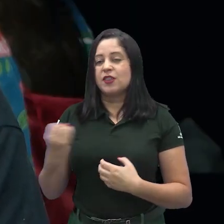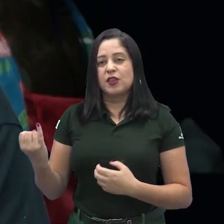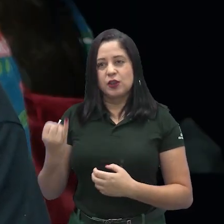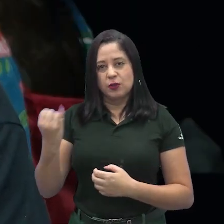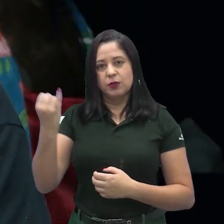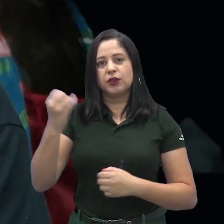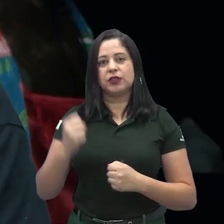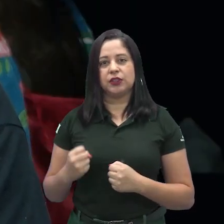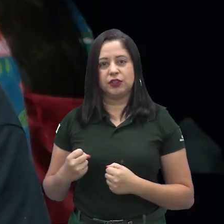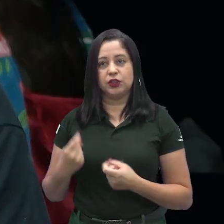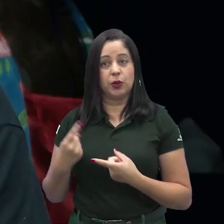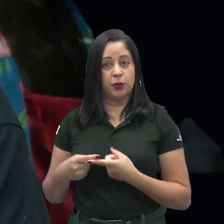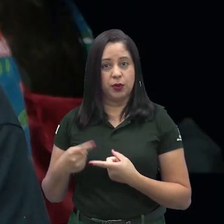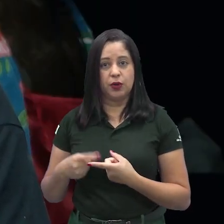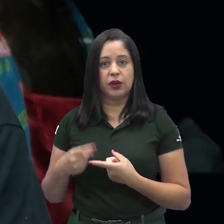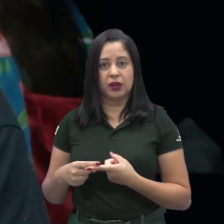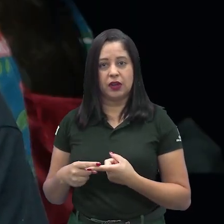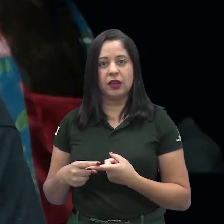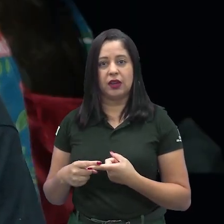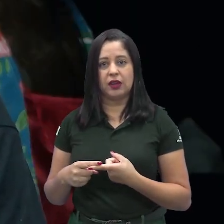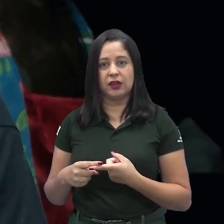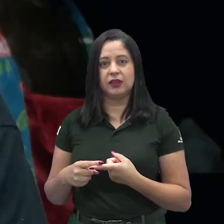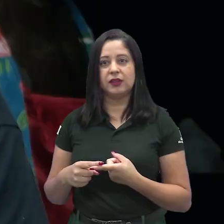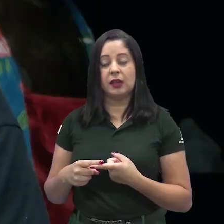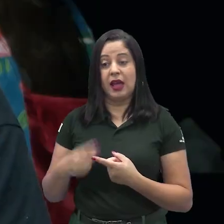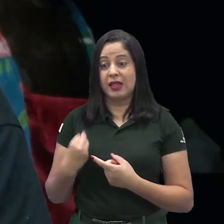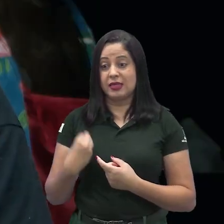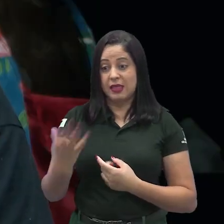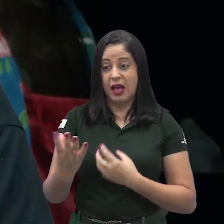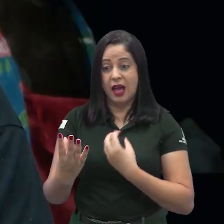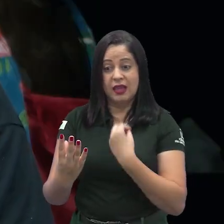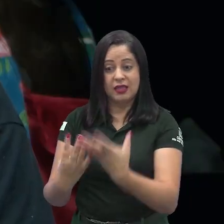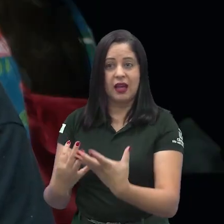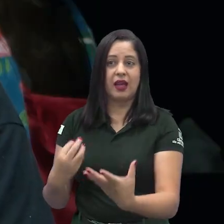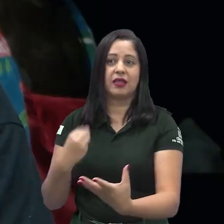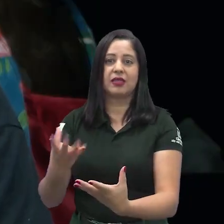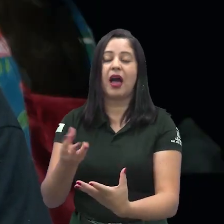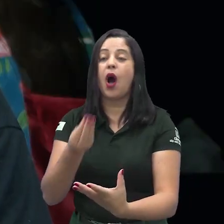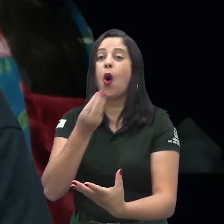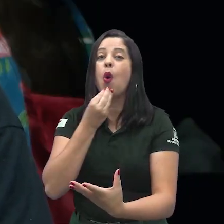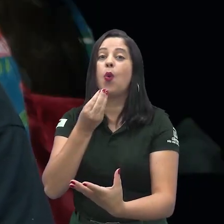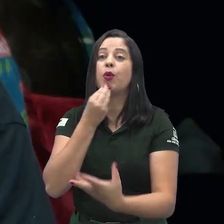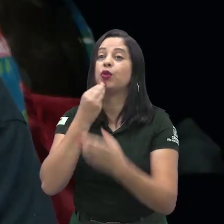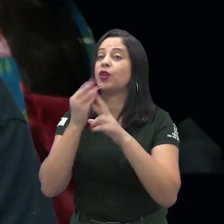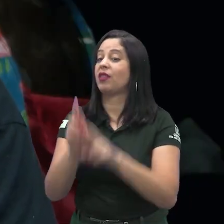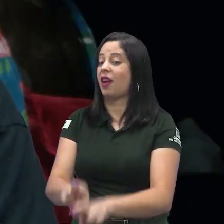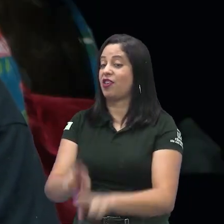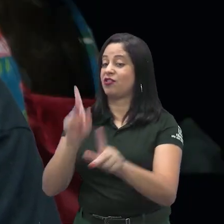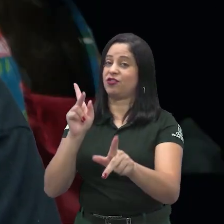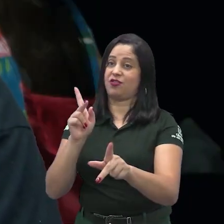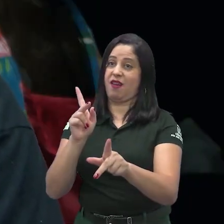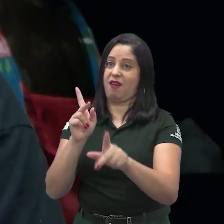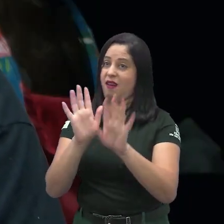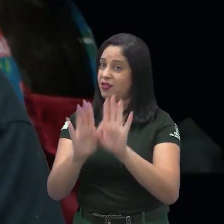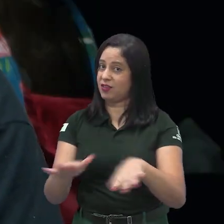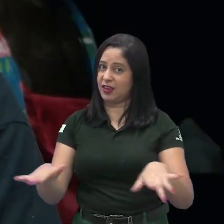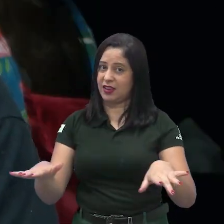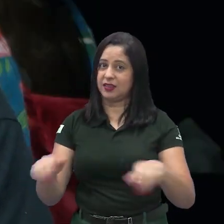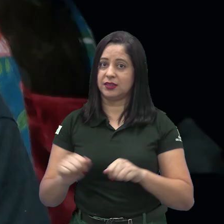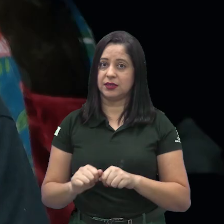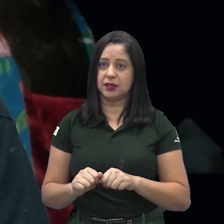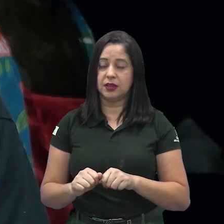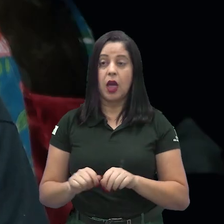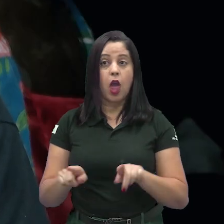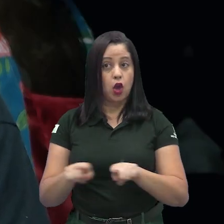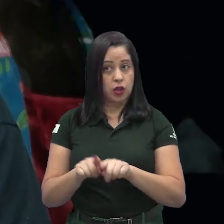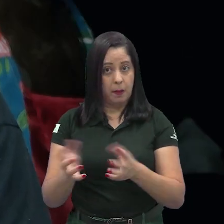fundamental, porque acaba dando outras perspectivas, né, de mundo. A gente procura também levá-los para